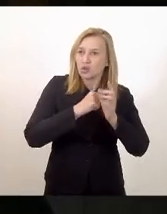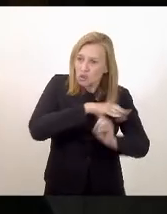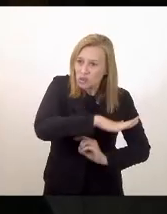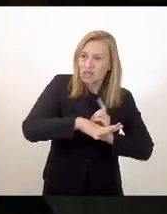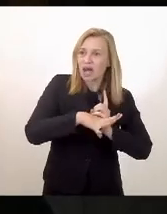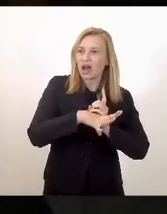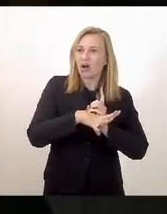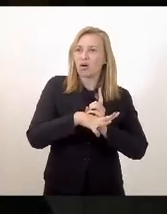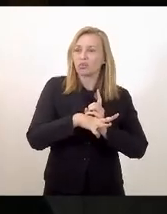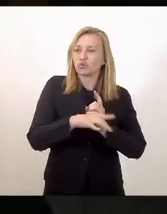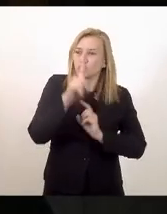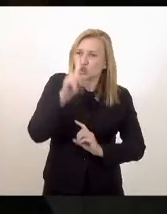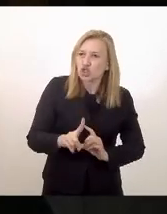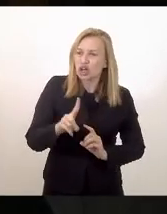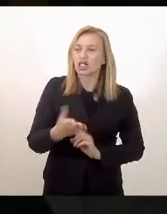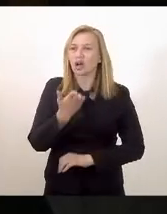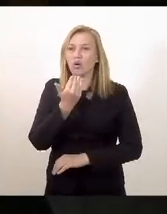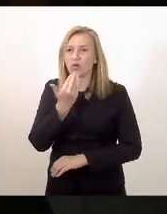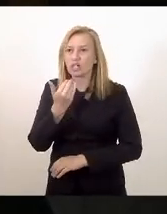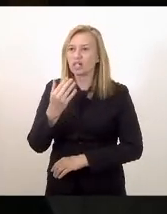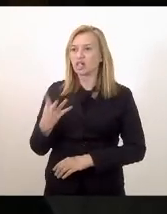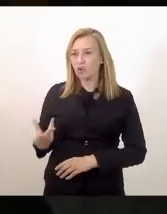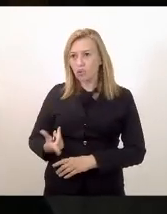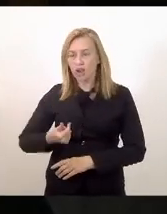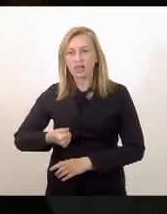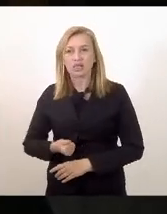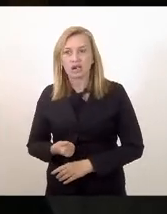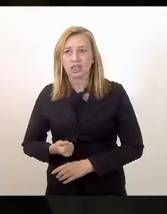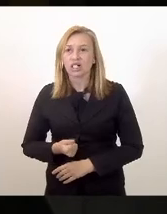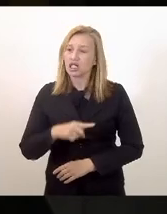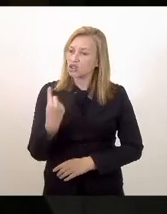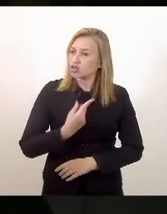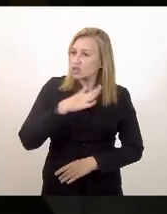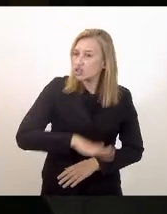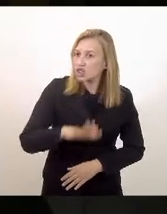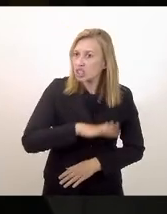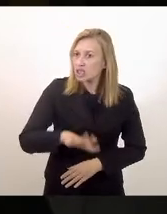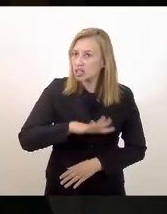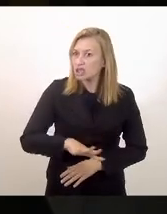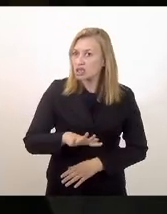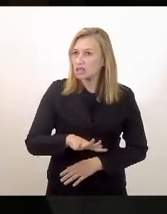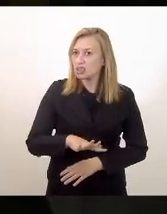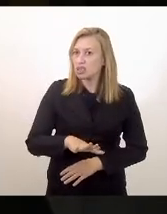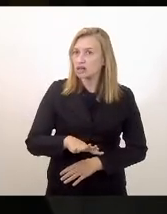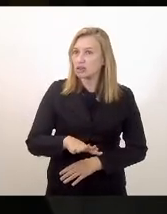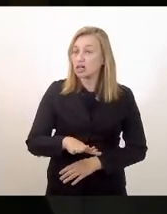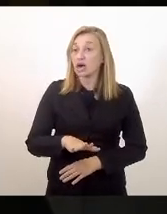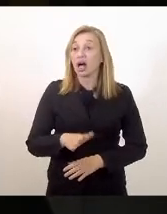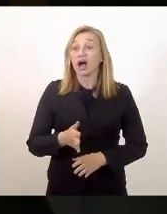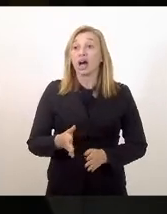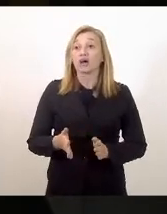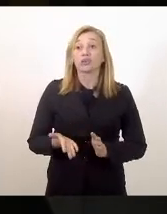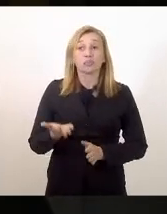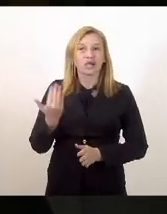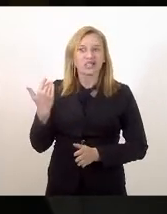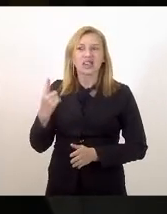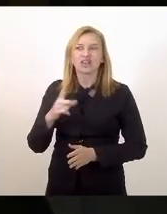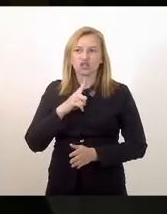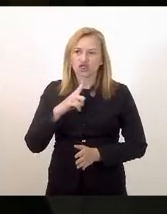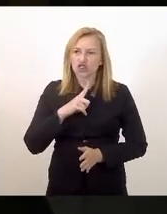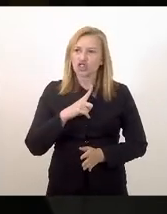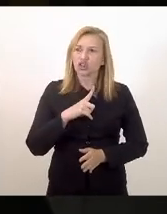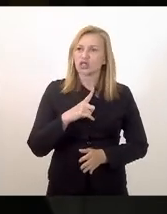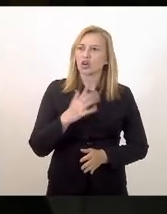impacto no direito à alimentação adequada que as nossas crianças, que muitas vezes tinham nas escolas, a principal fonte